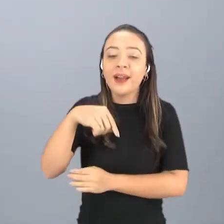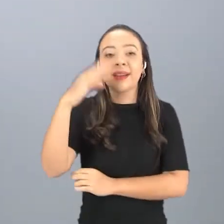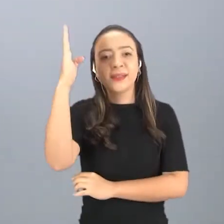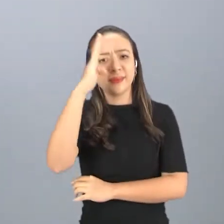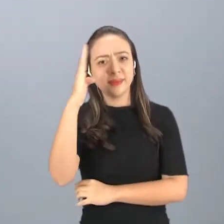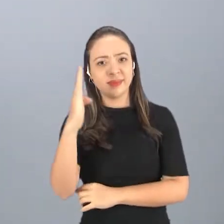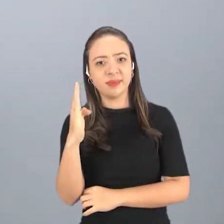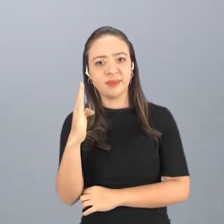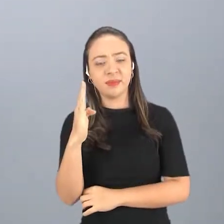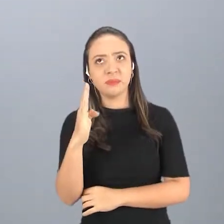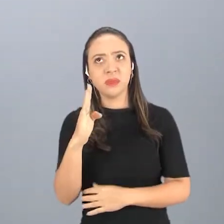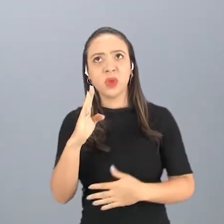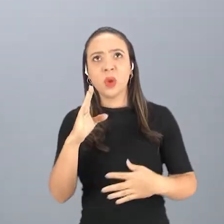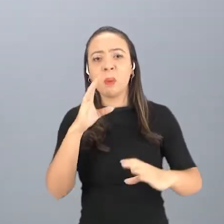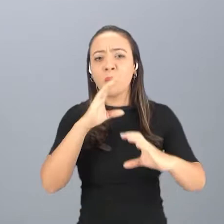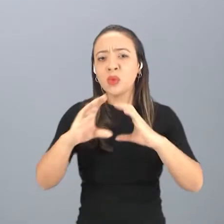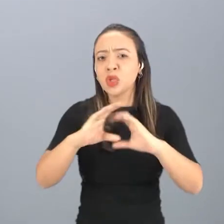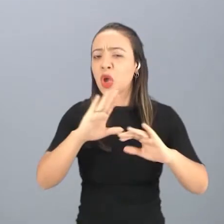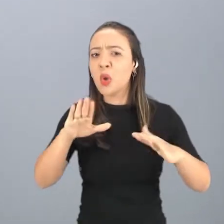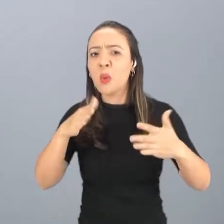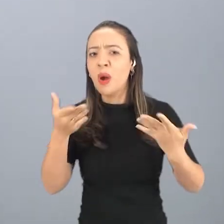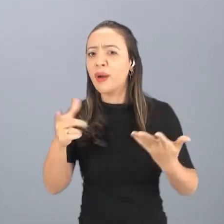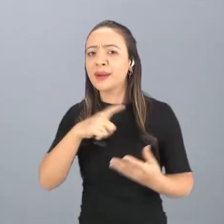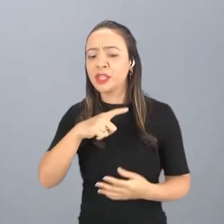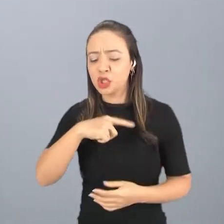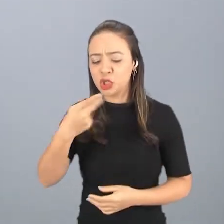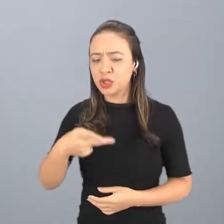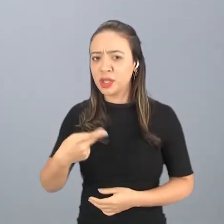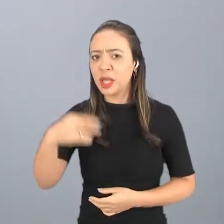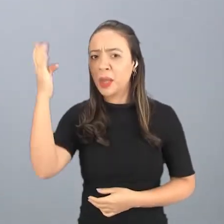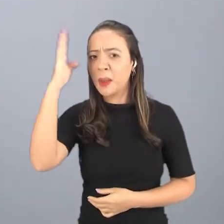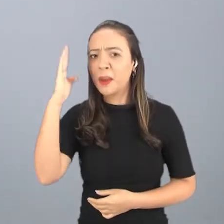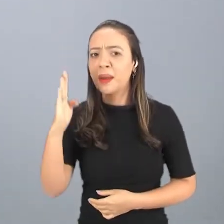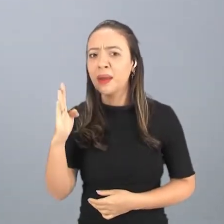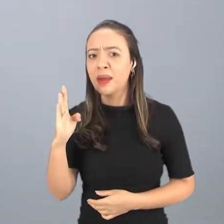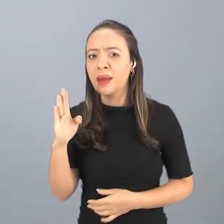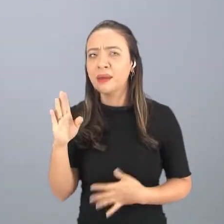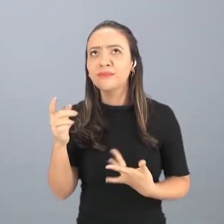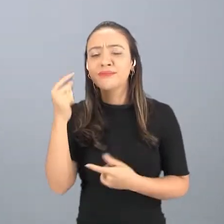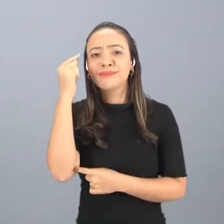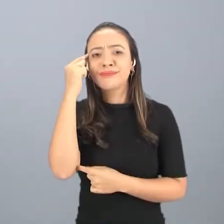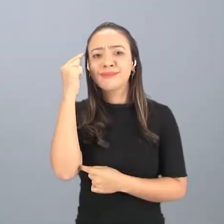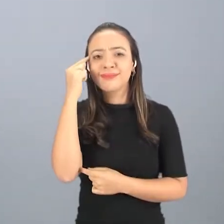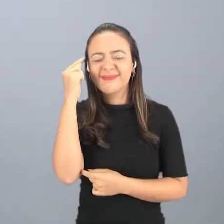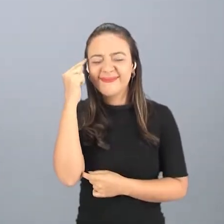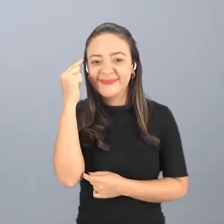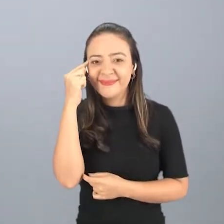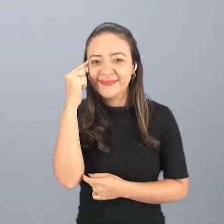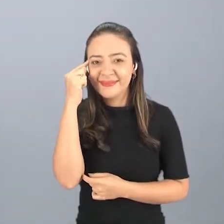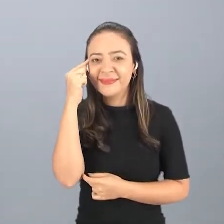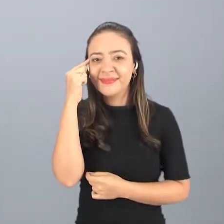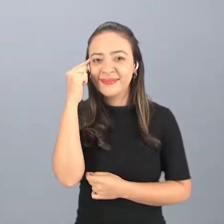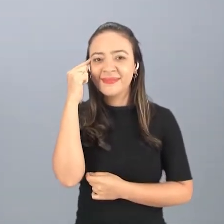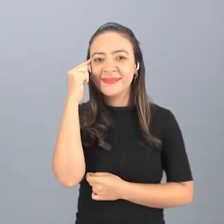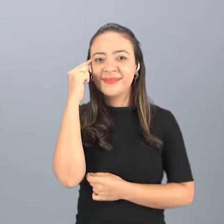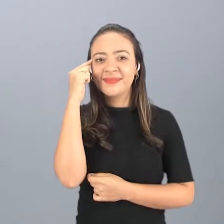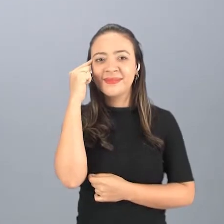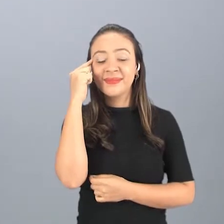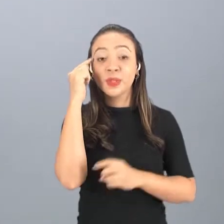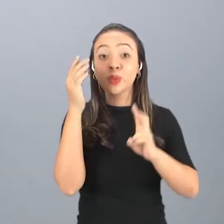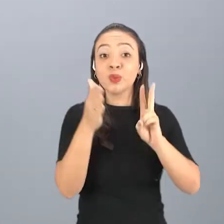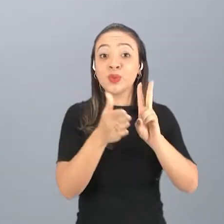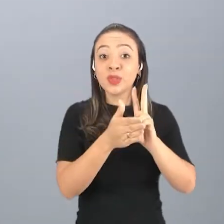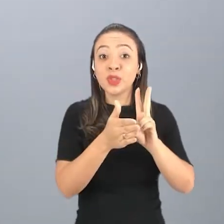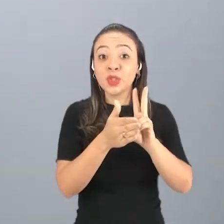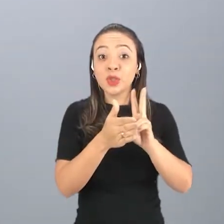que tipo de música eles ouviram? Quais as músicas que eles ouviram? Imagina só, os índios